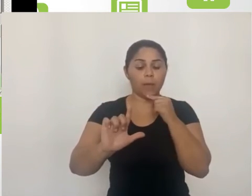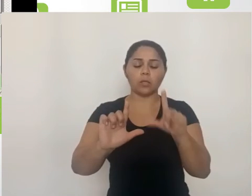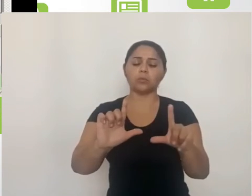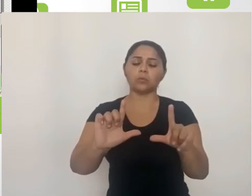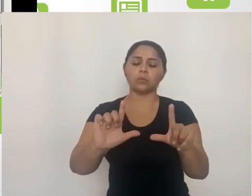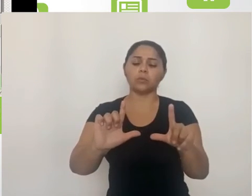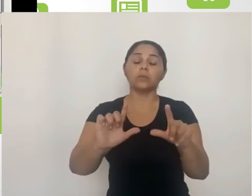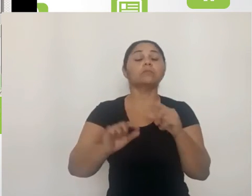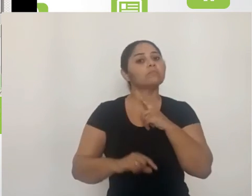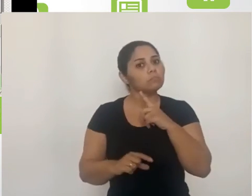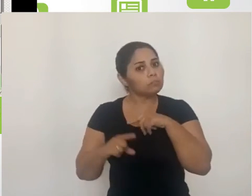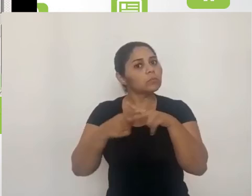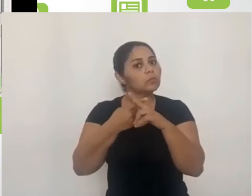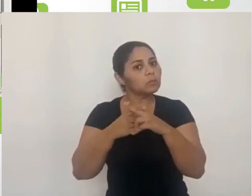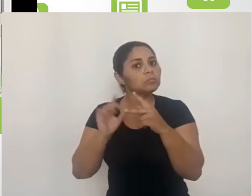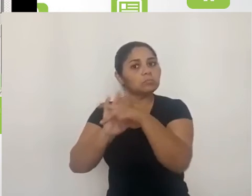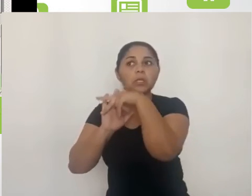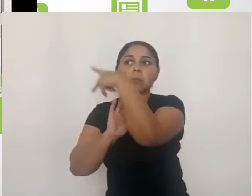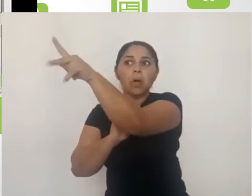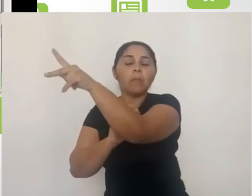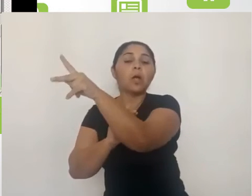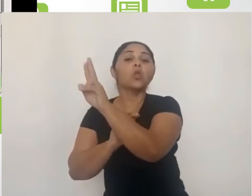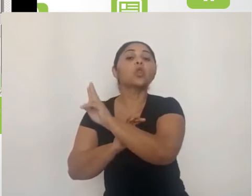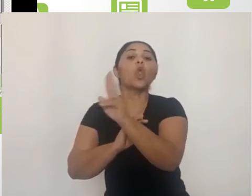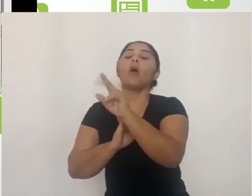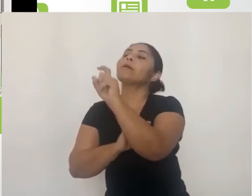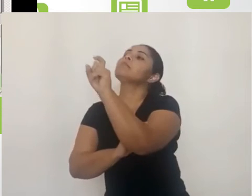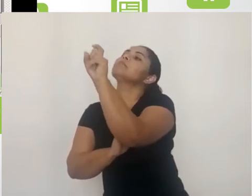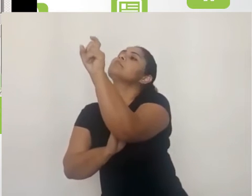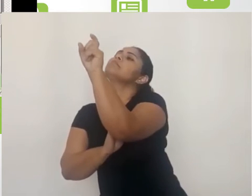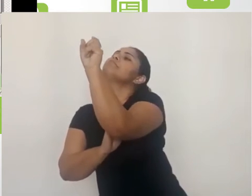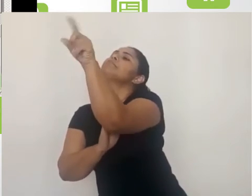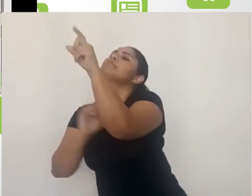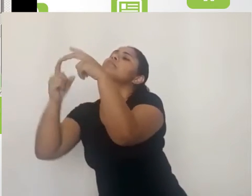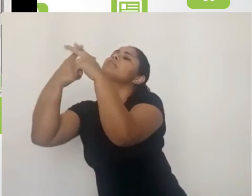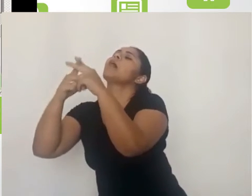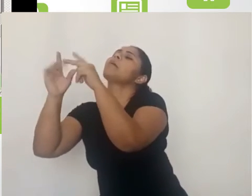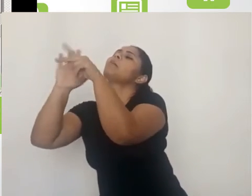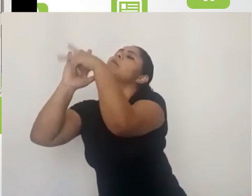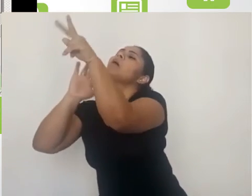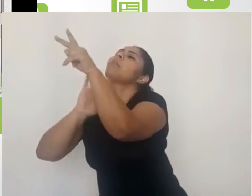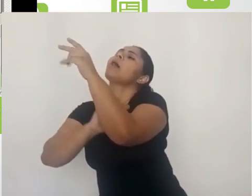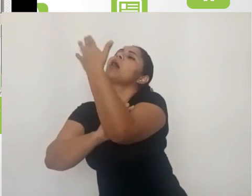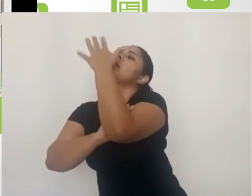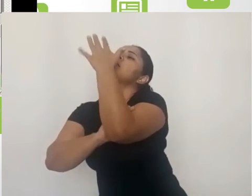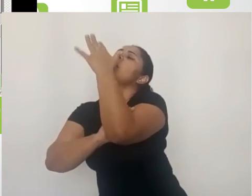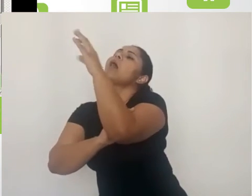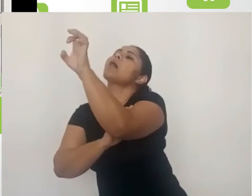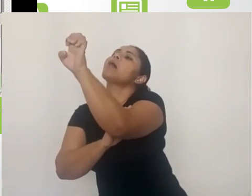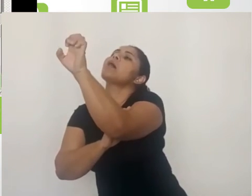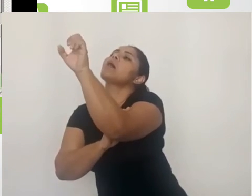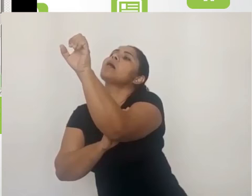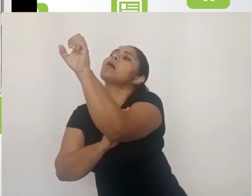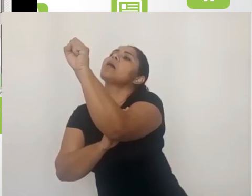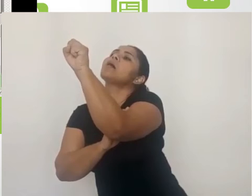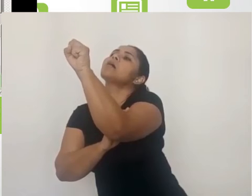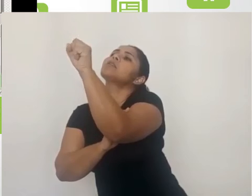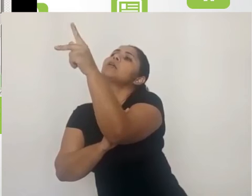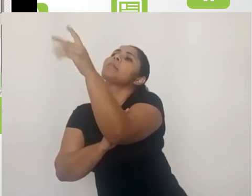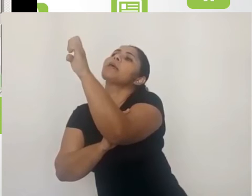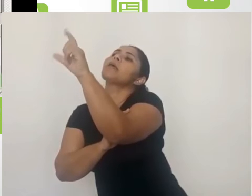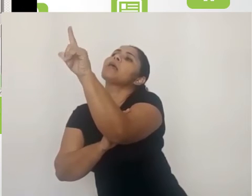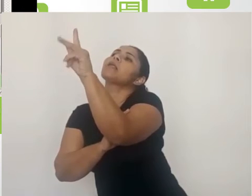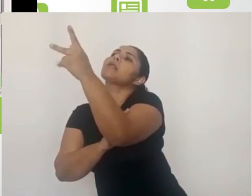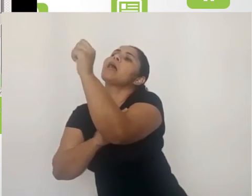uma outra ferramenta também, que é a ferramenta espelhar. Então, nessa ferramenta espelhar, eu clico